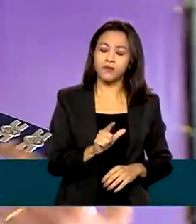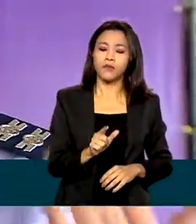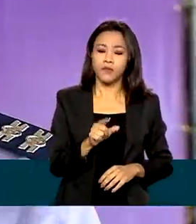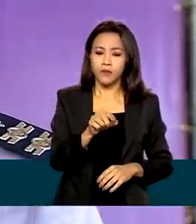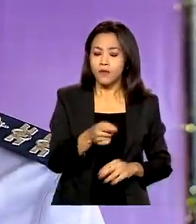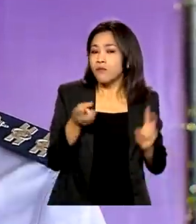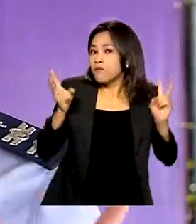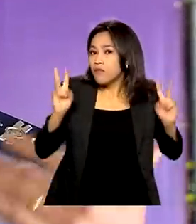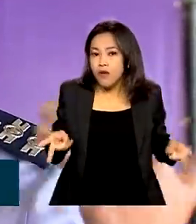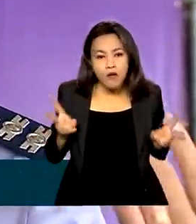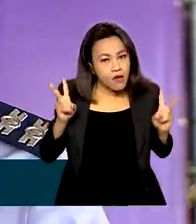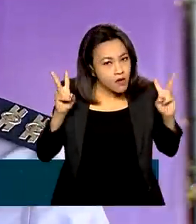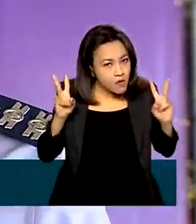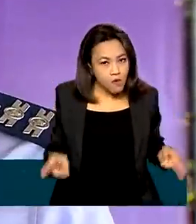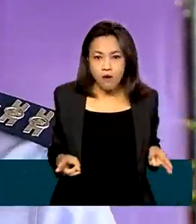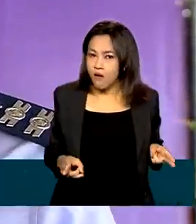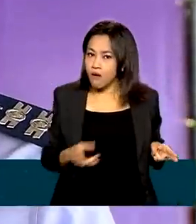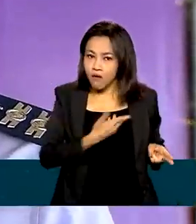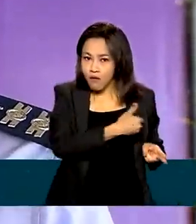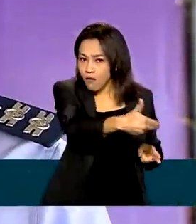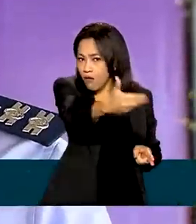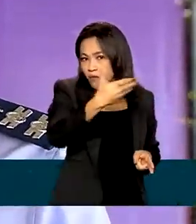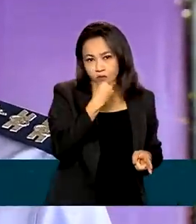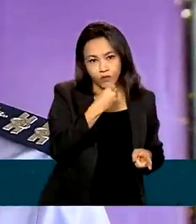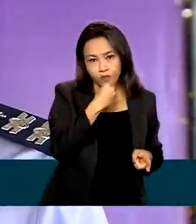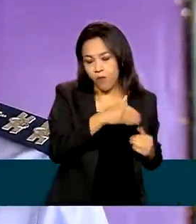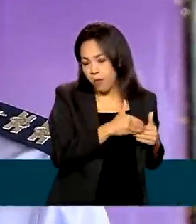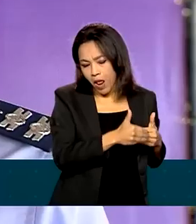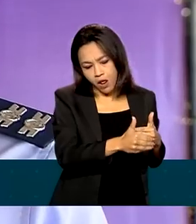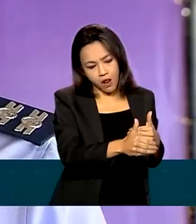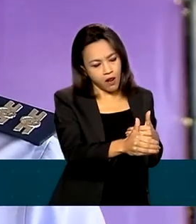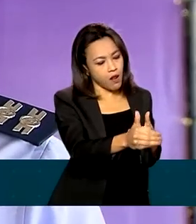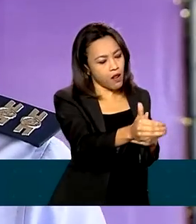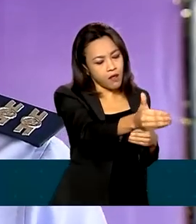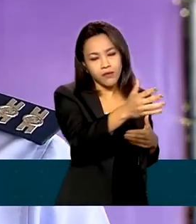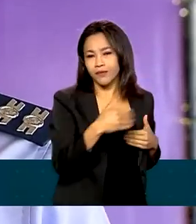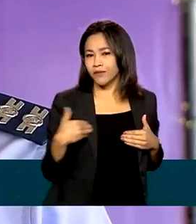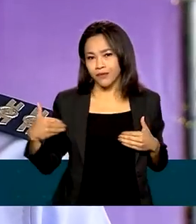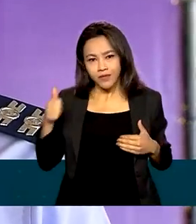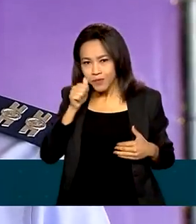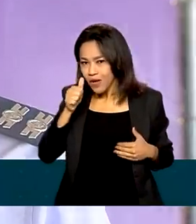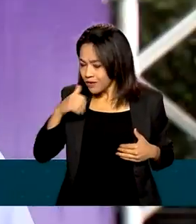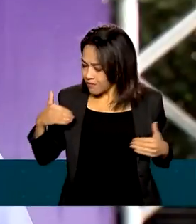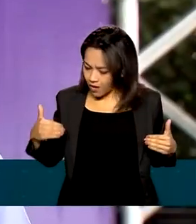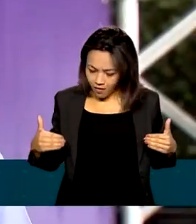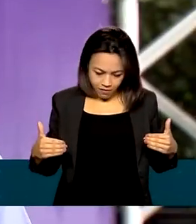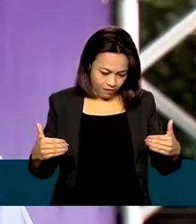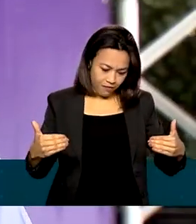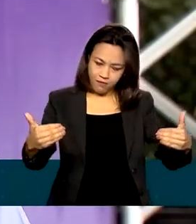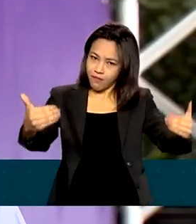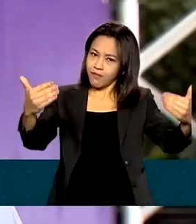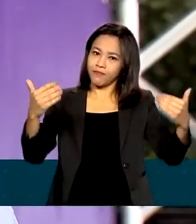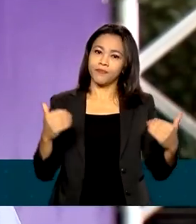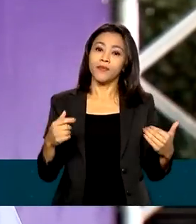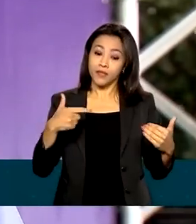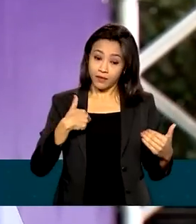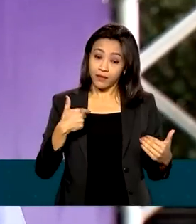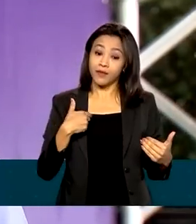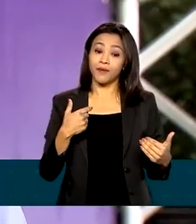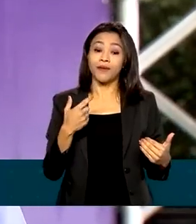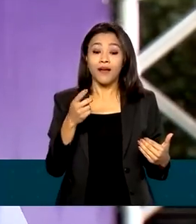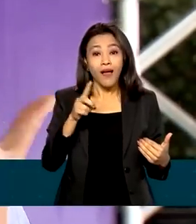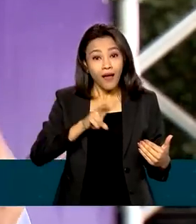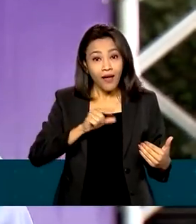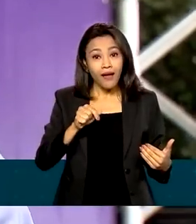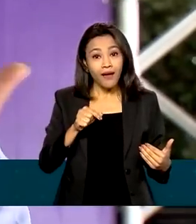os mesmos passos percorridos pelos homens até atingir as operacionalidades máximas. Me sinto realmente